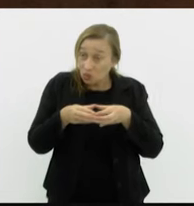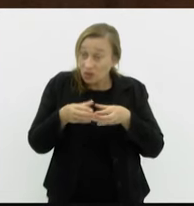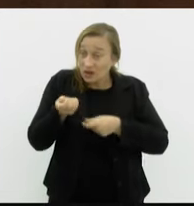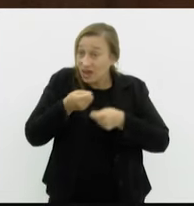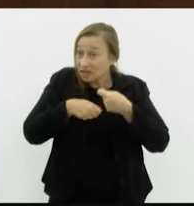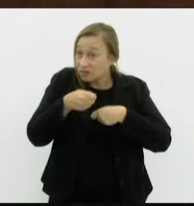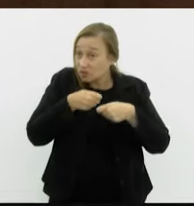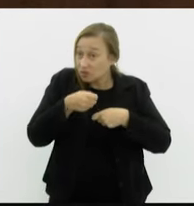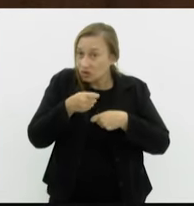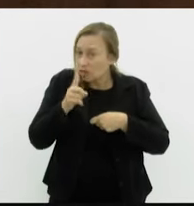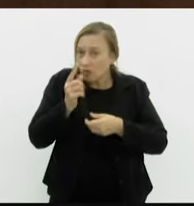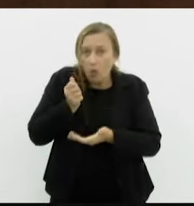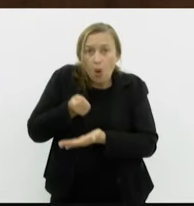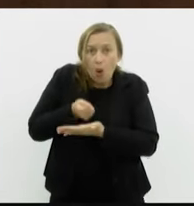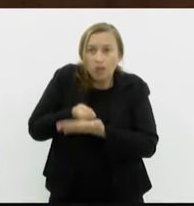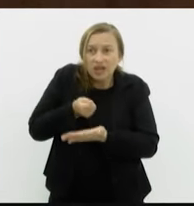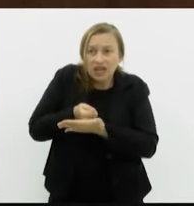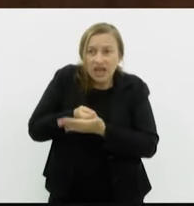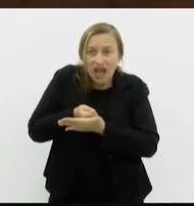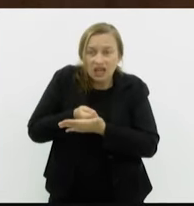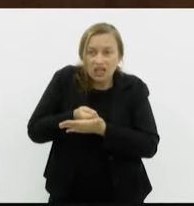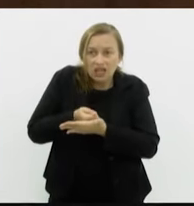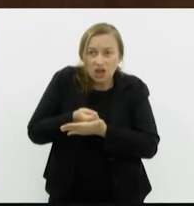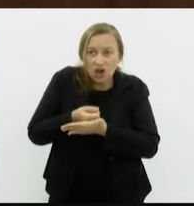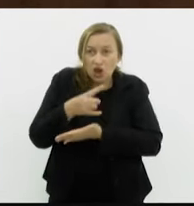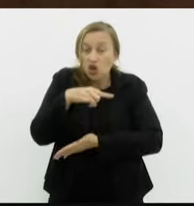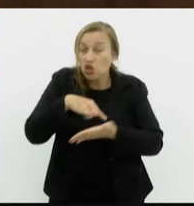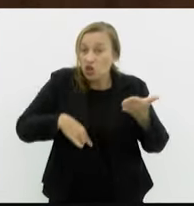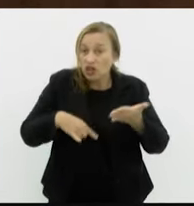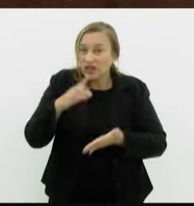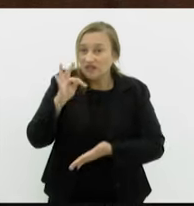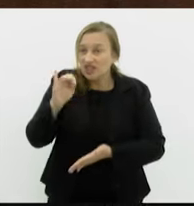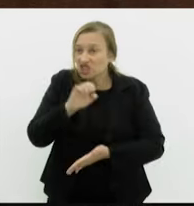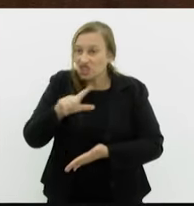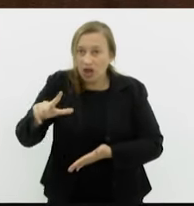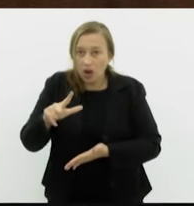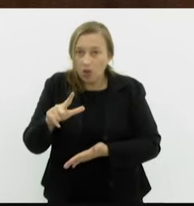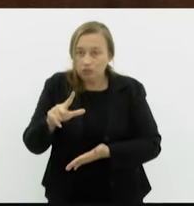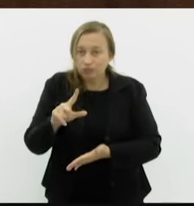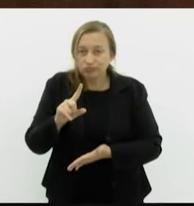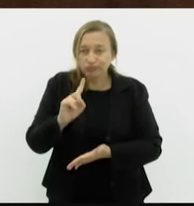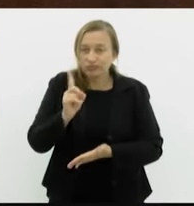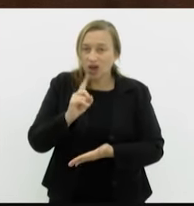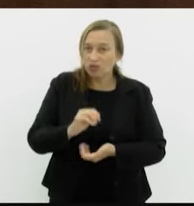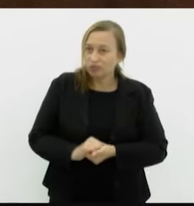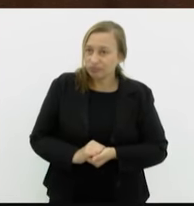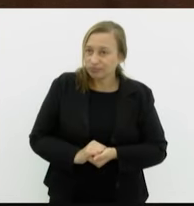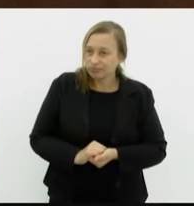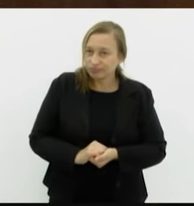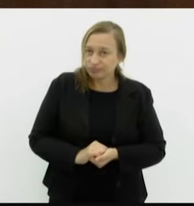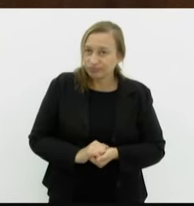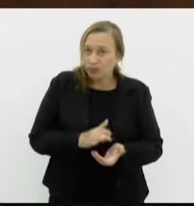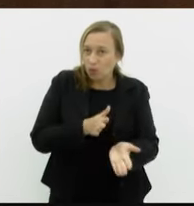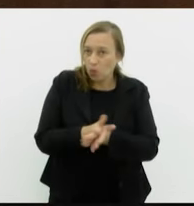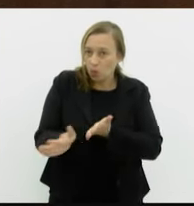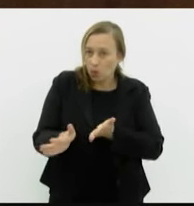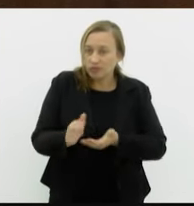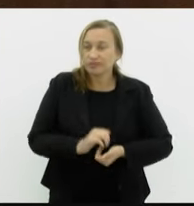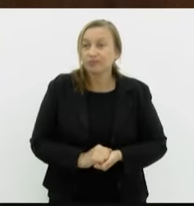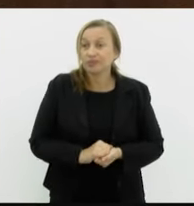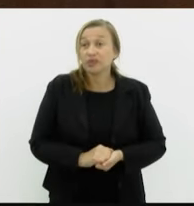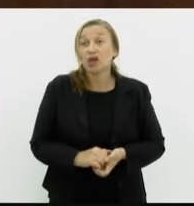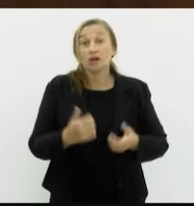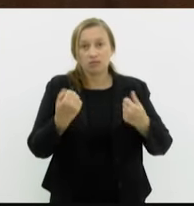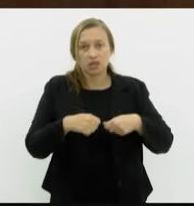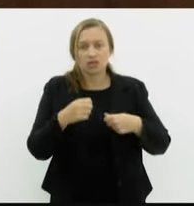não são obrigados a emitir nota fiscal aos pedágios. Não são obrigados a emitir notas fiscais. Deveria ser